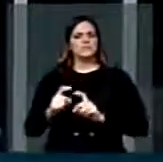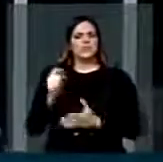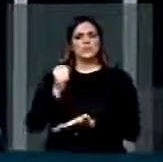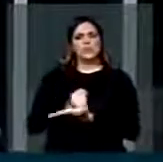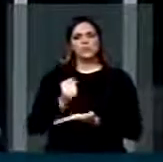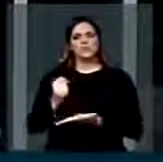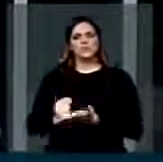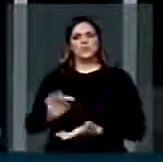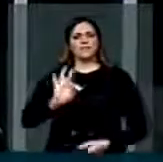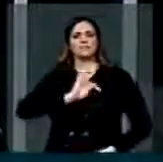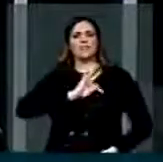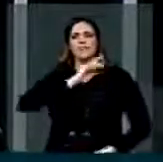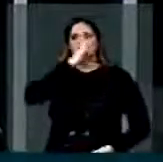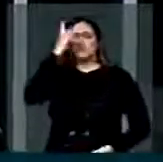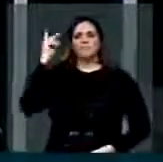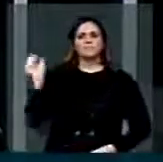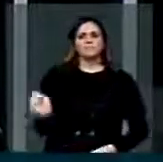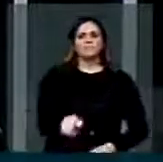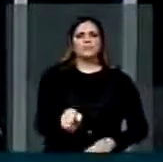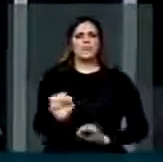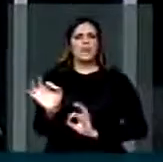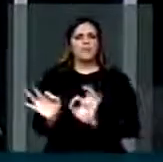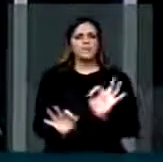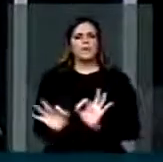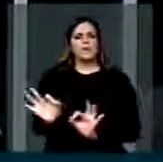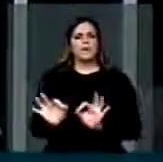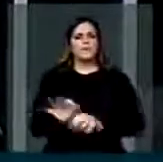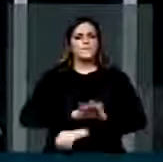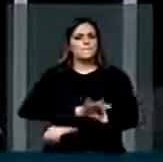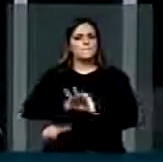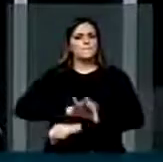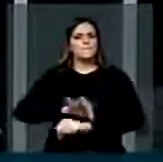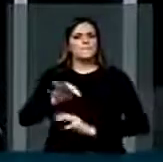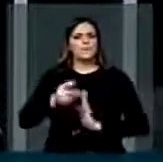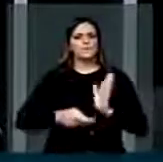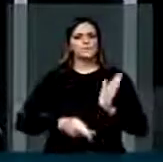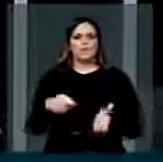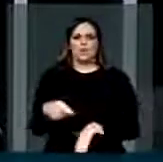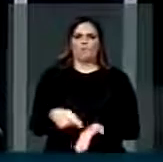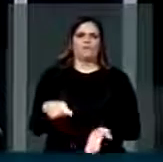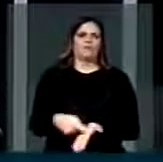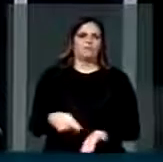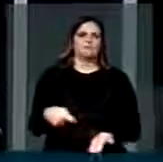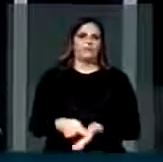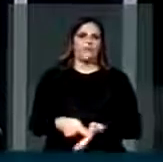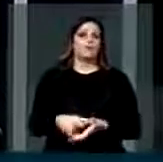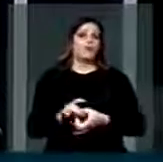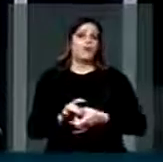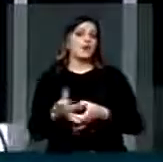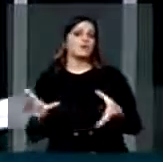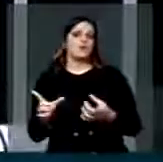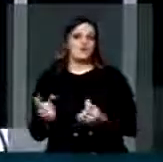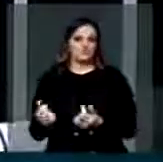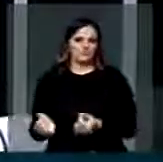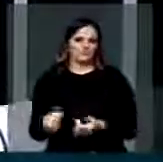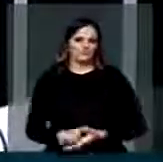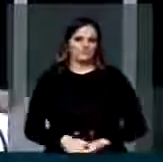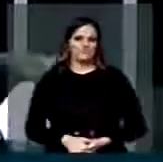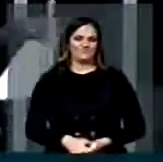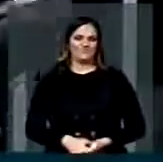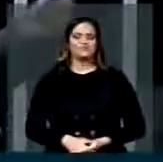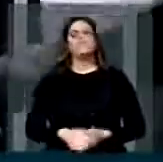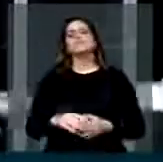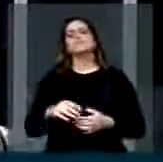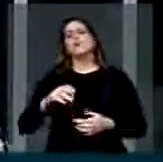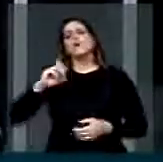técnicos para elaborar os projetos que o governo federal exige para liberar os recursos. Muitas das vezes é